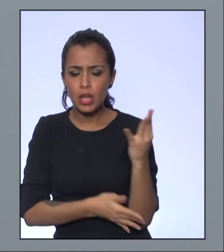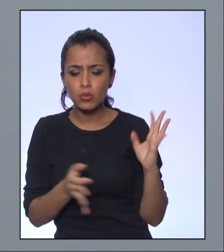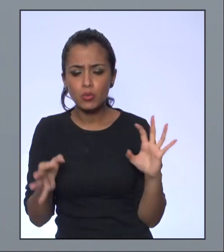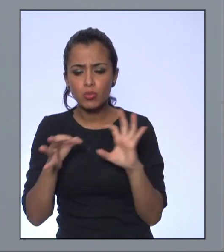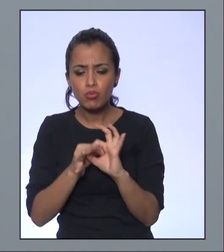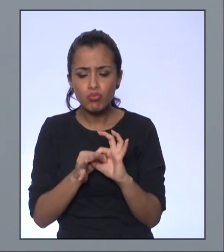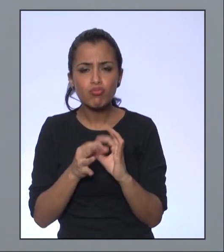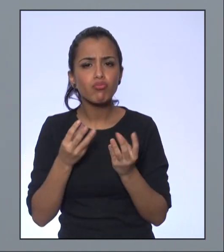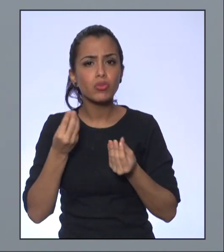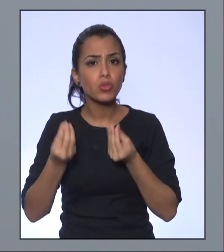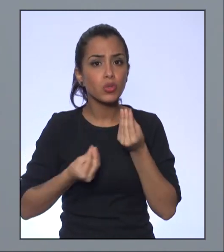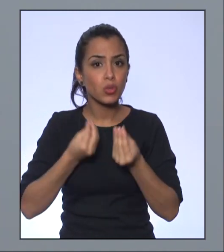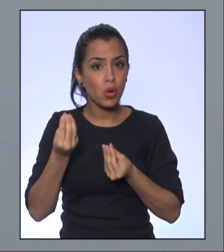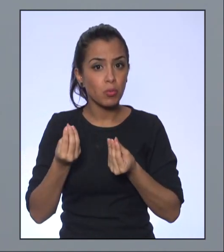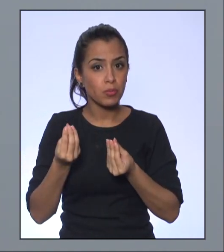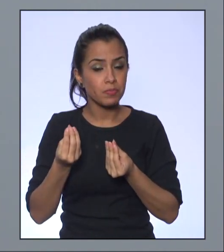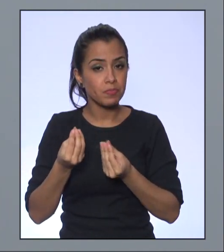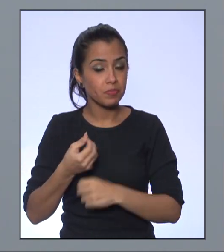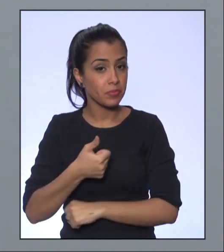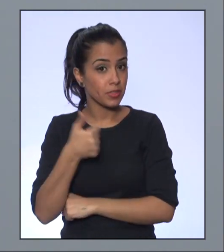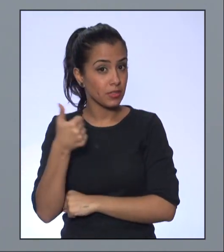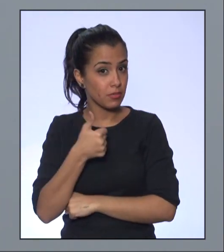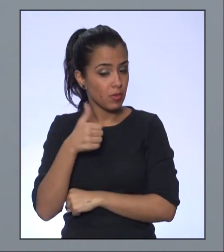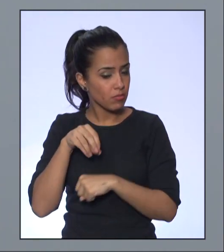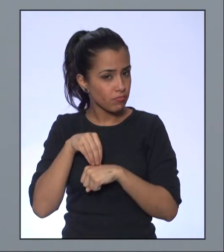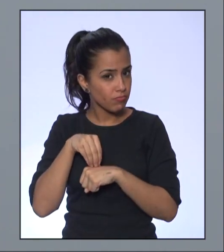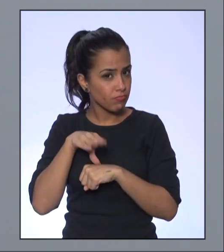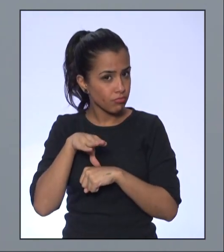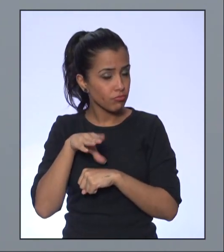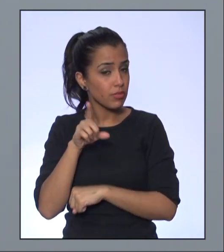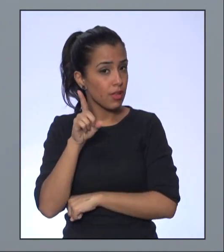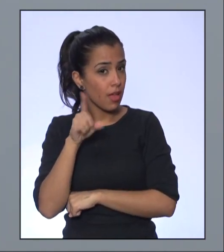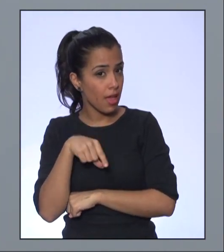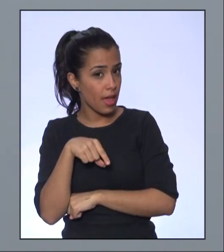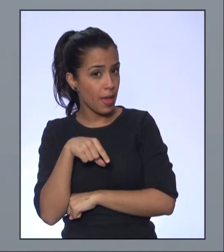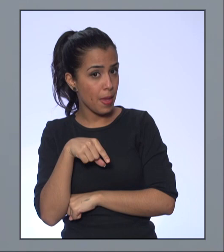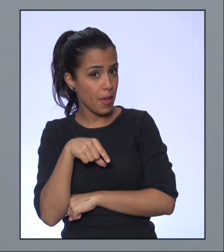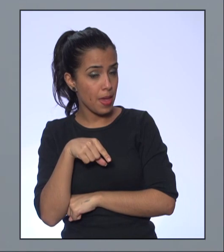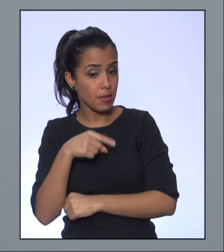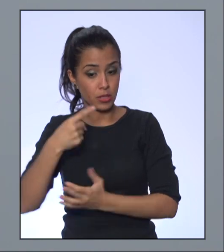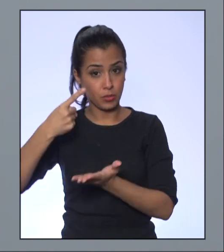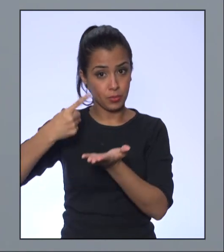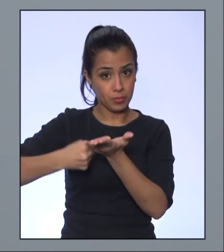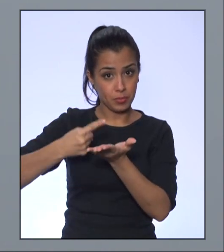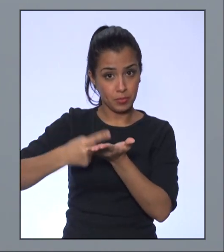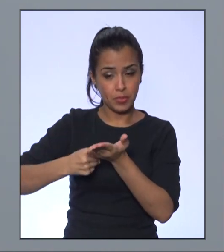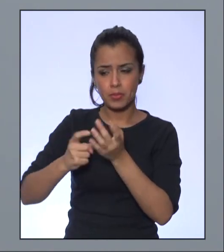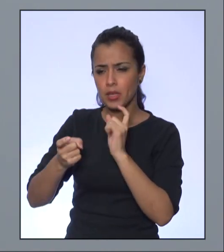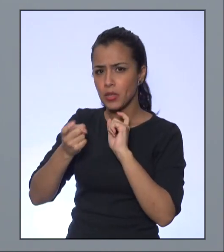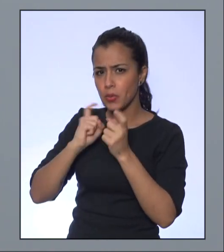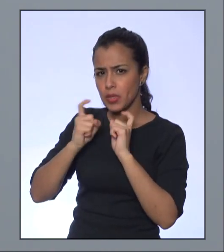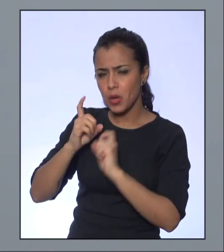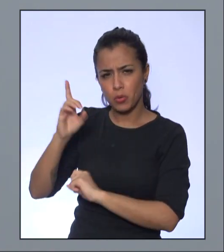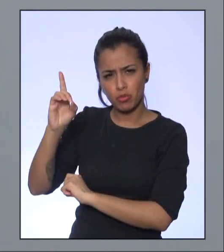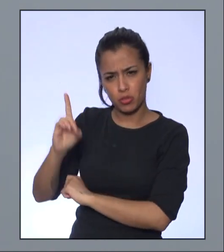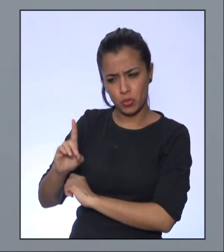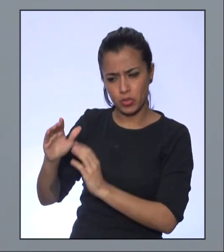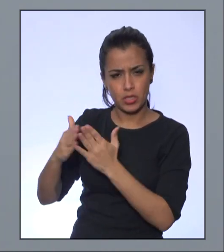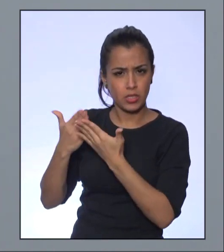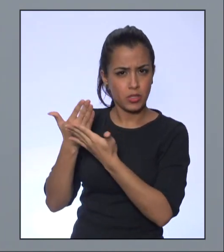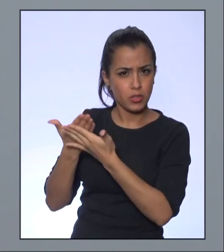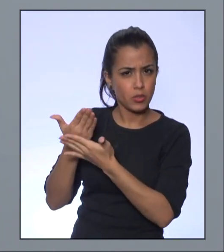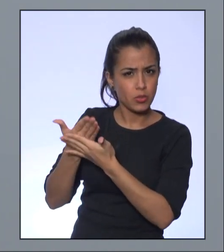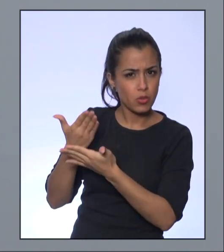Então, a primeira sugestão para vocês é agendar uma reunião ou com o diretor da escola, se você vai montar